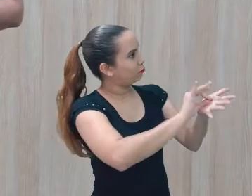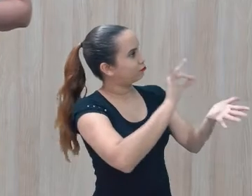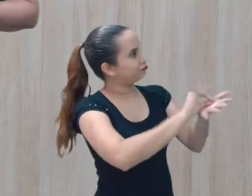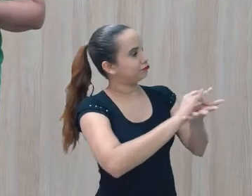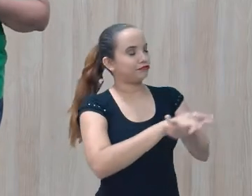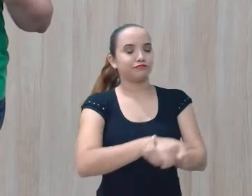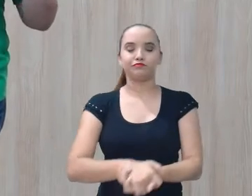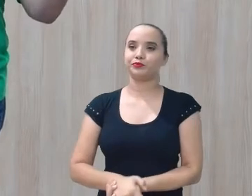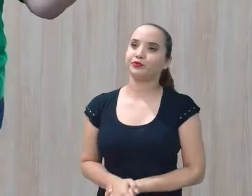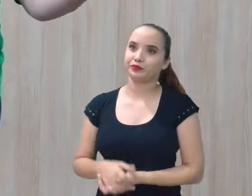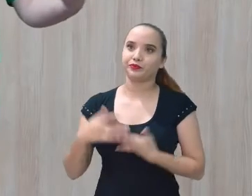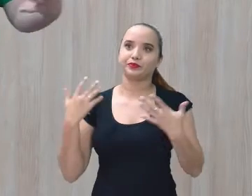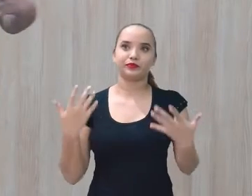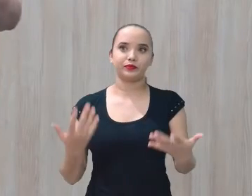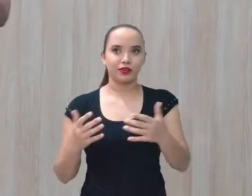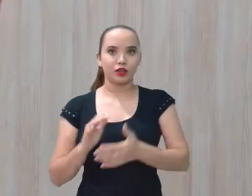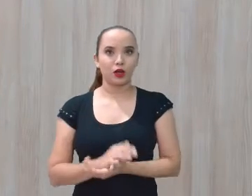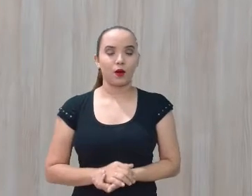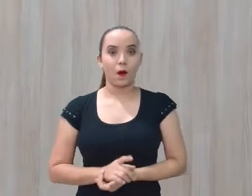Então, essas